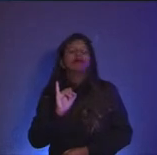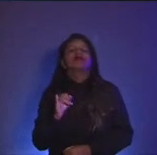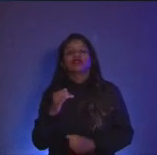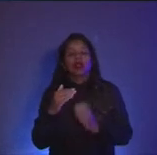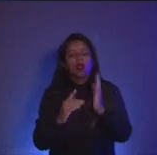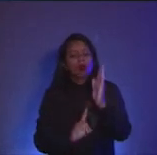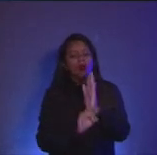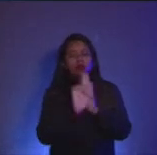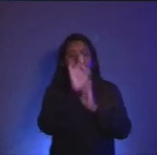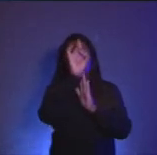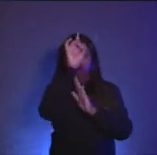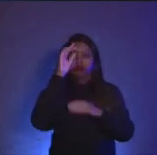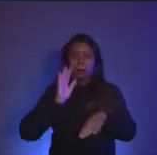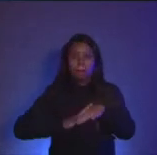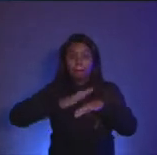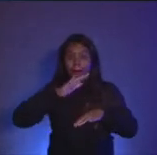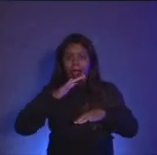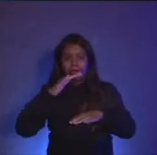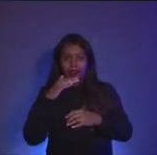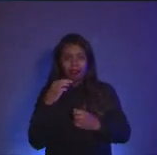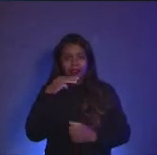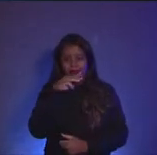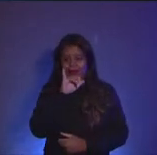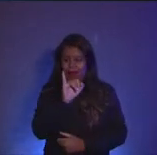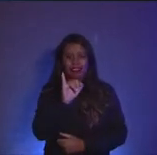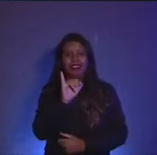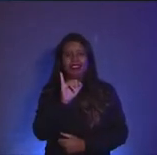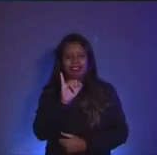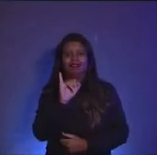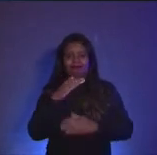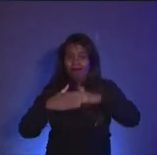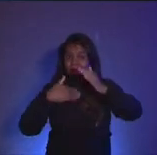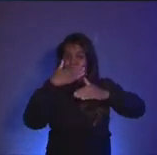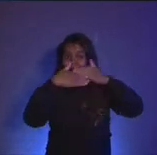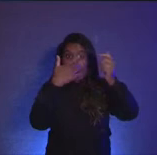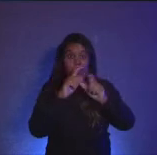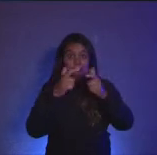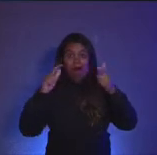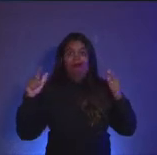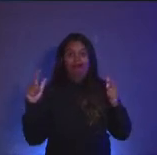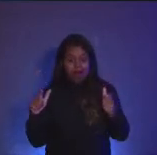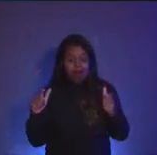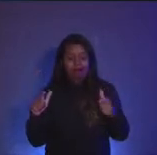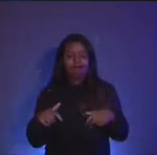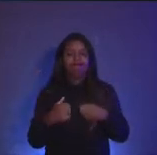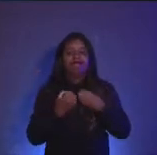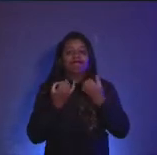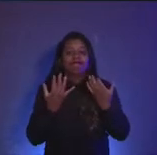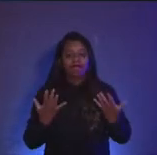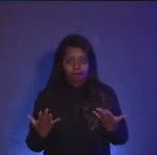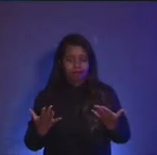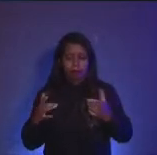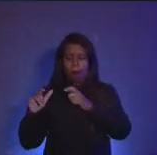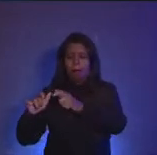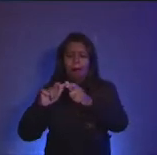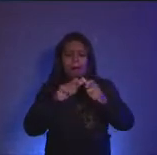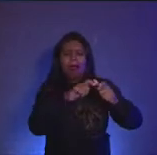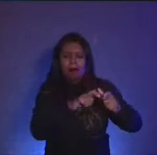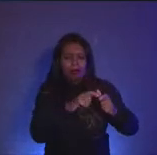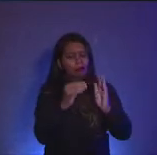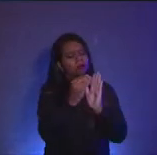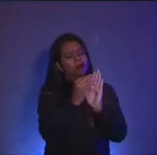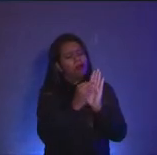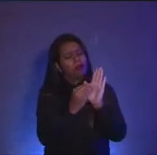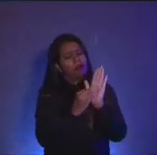voos mais altos. E os municípios com voos regulares, né, aqueles que cresceram, mas cresceram de forma média em relação